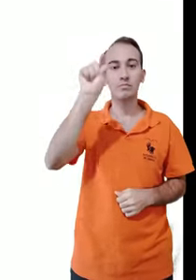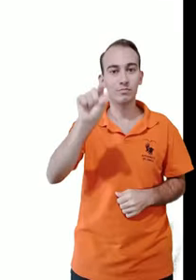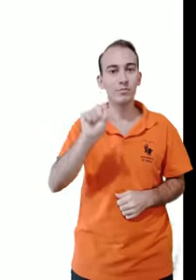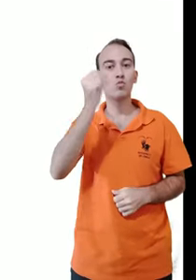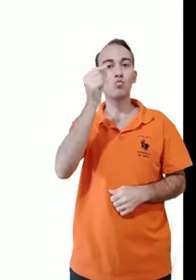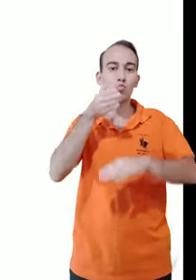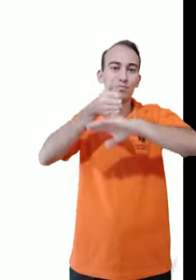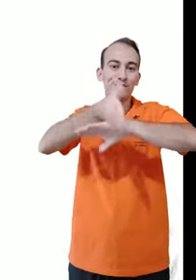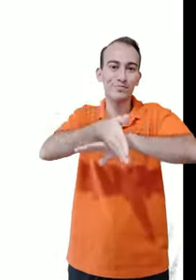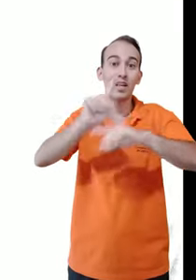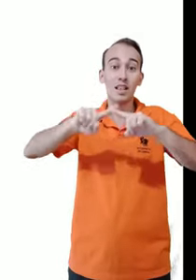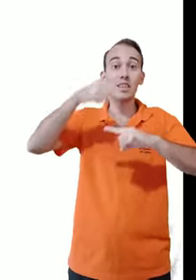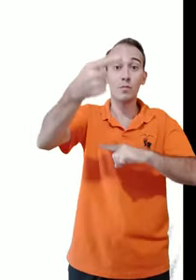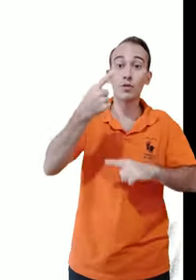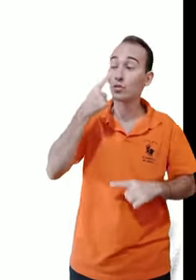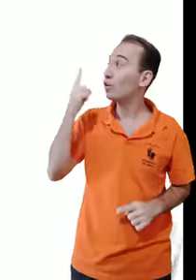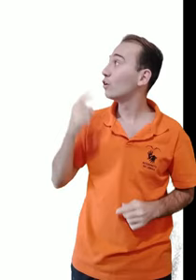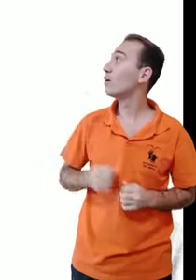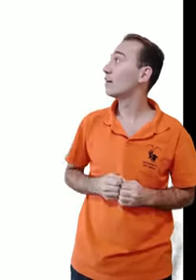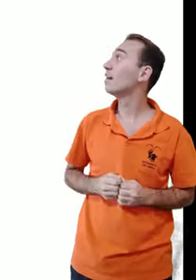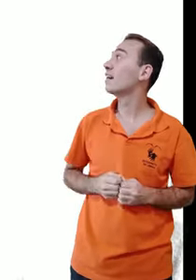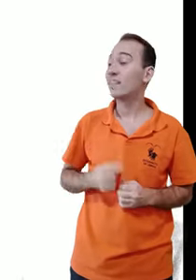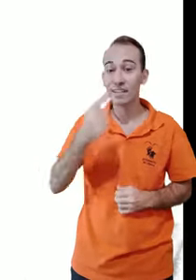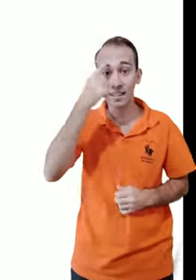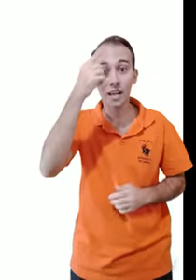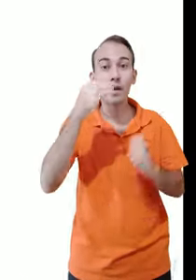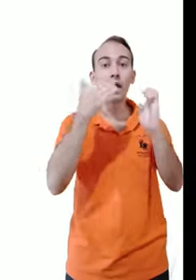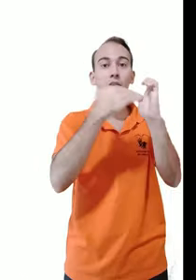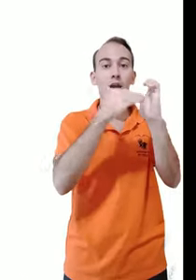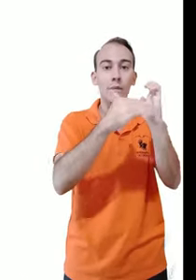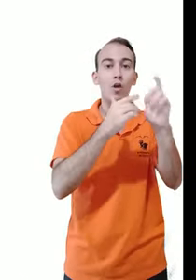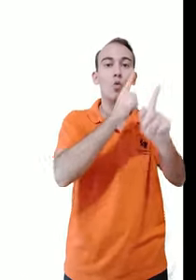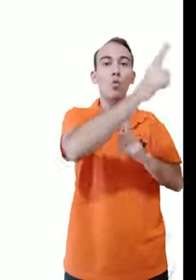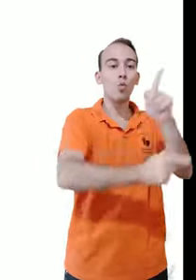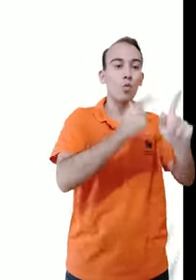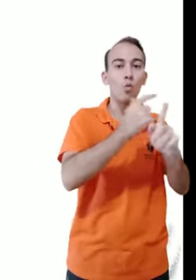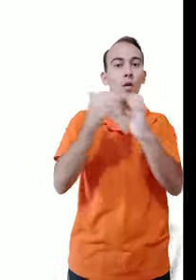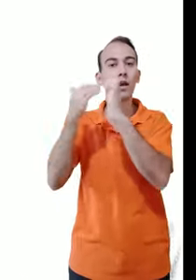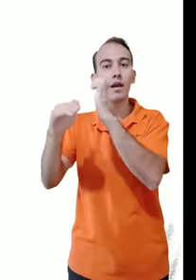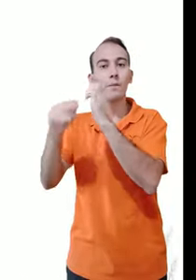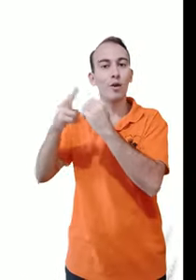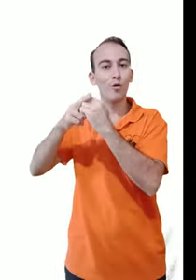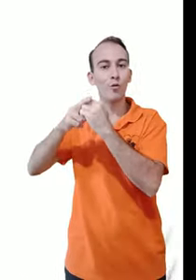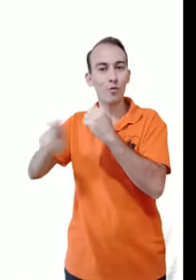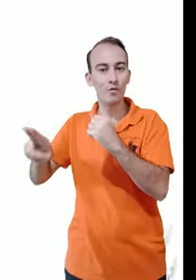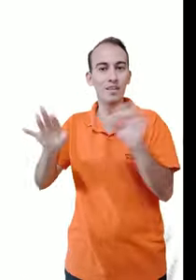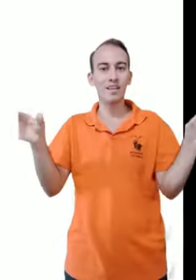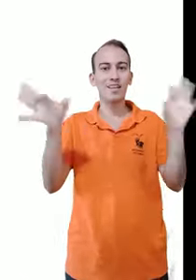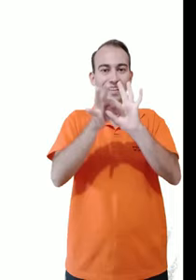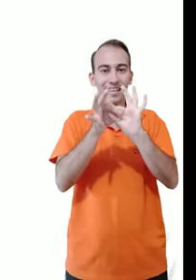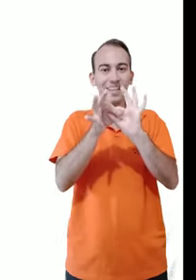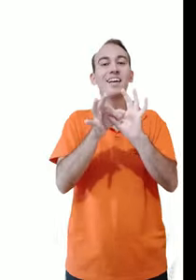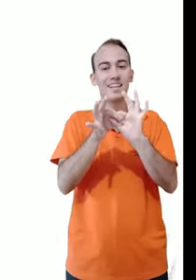essa próxima tela vai aparecer para aqueles que possui uma conta Google institucional o meu caso de agora você deve clicar em